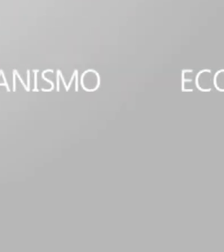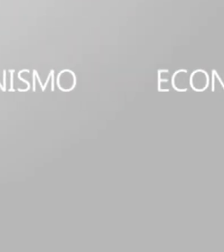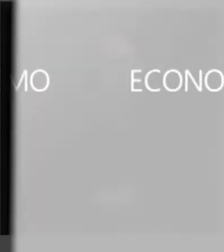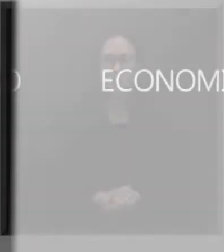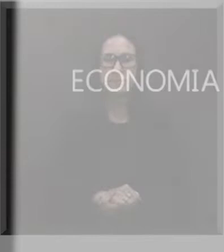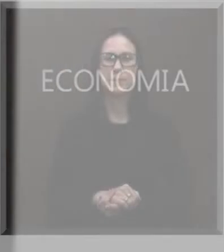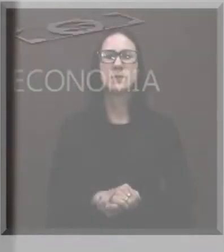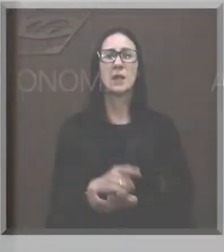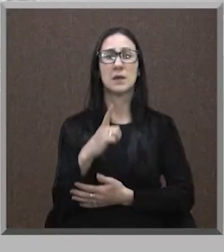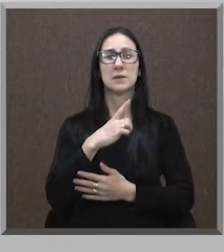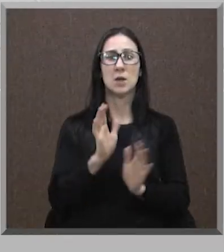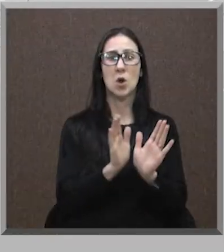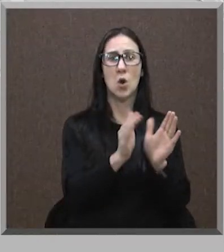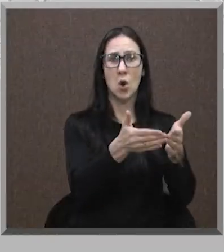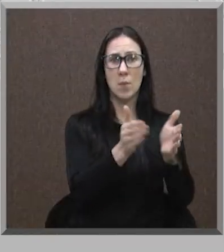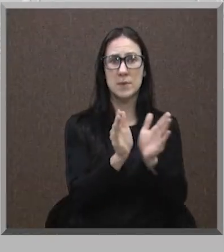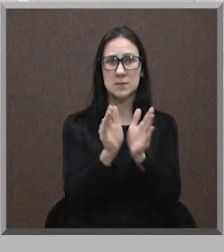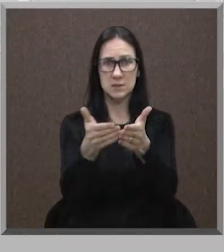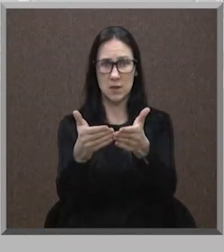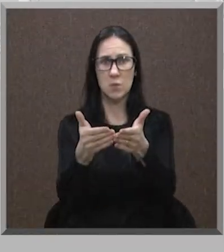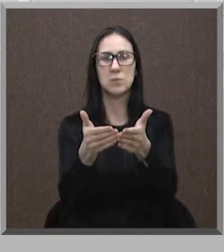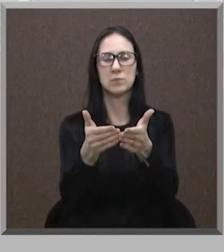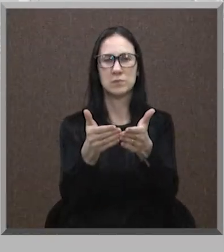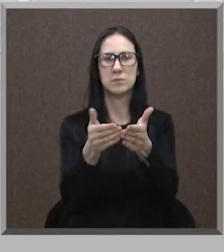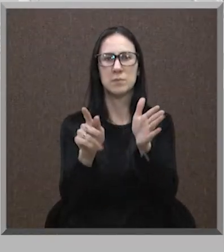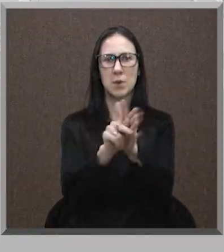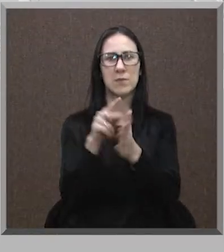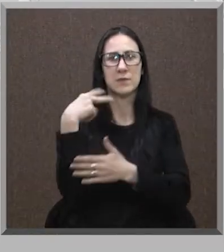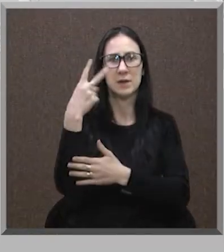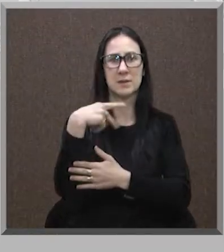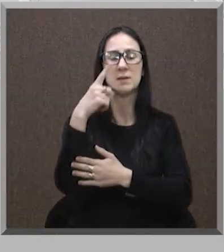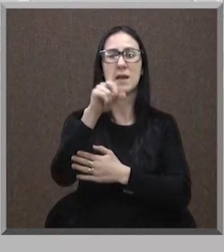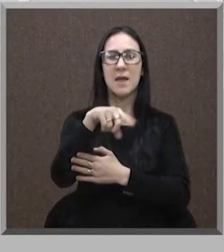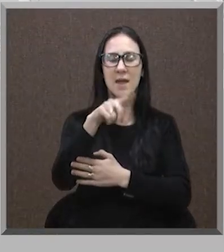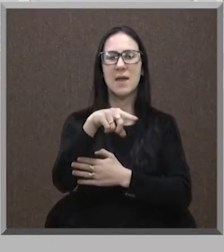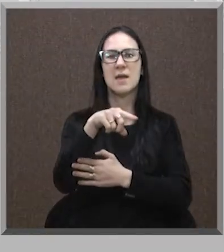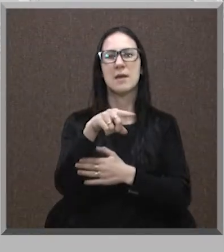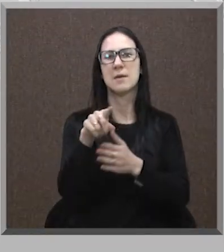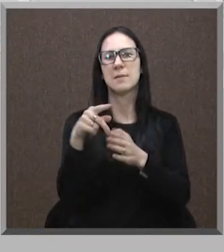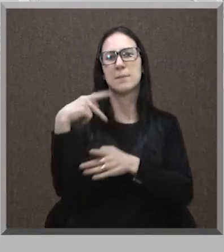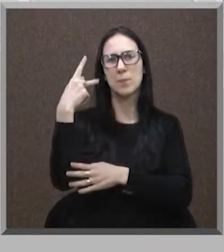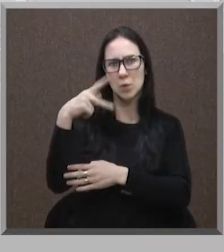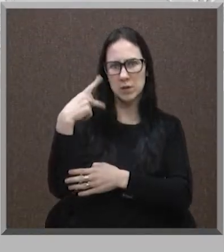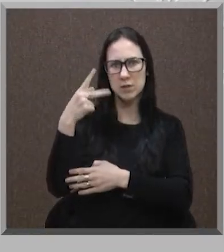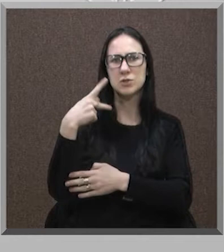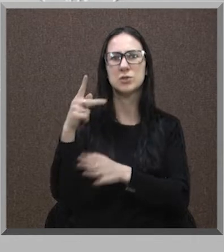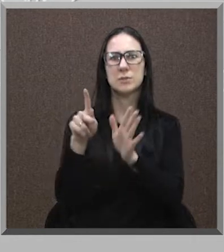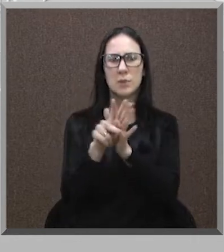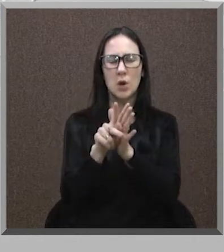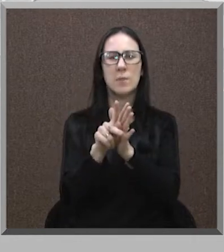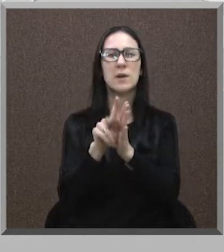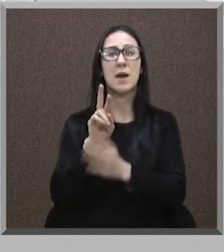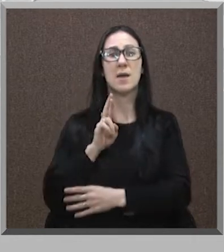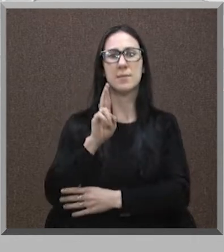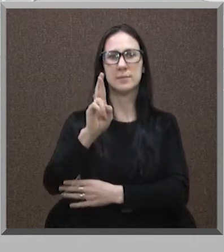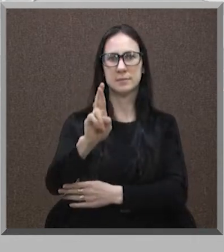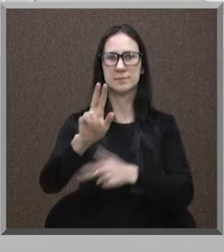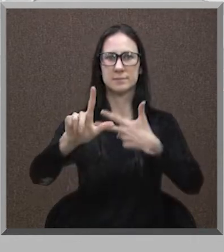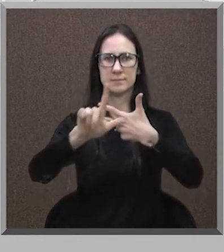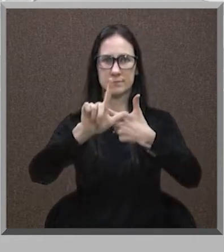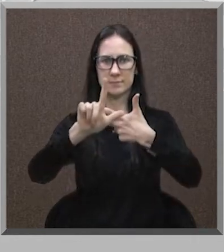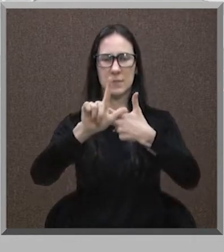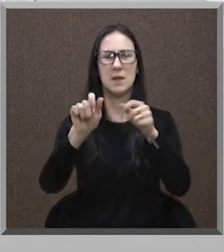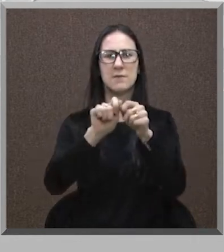As comissões formadas por vereadores são órgãos técnicos e políticos que representam o poder legislativo,